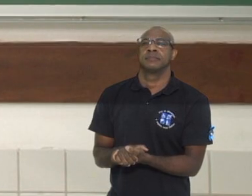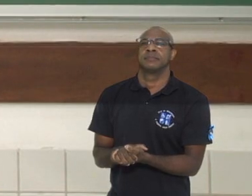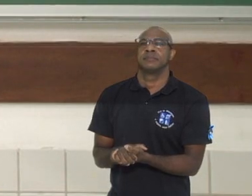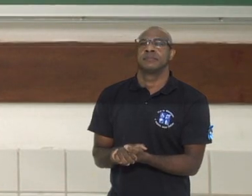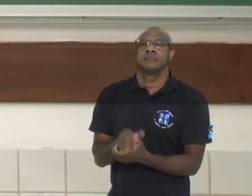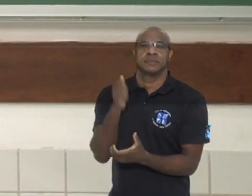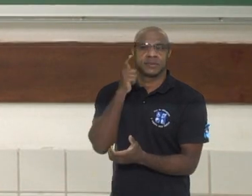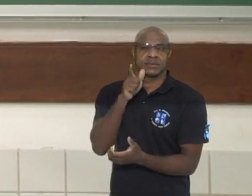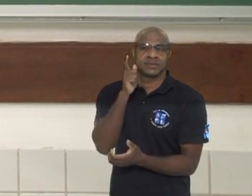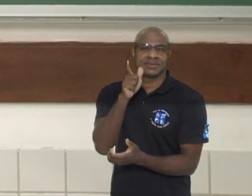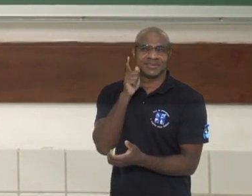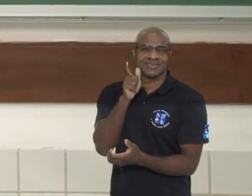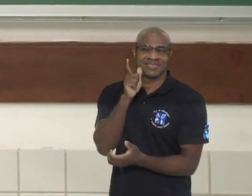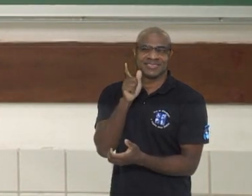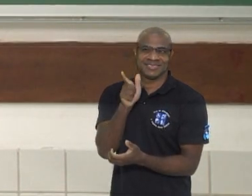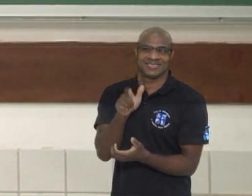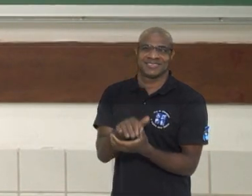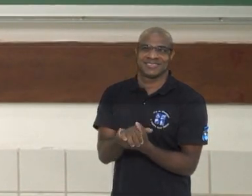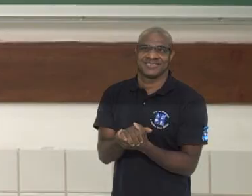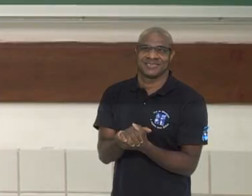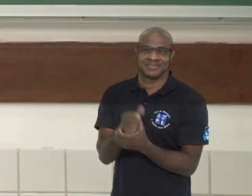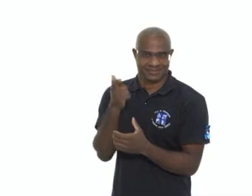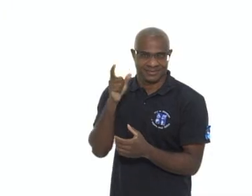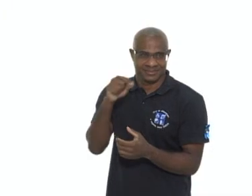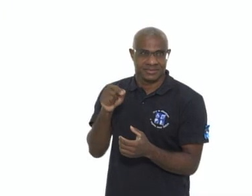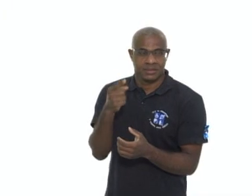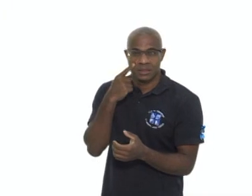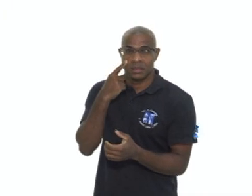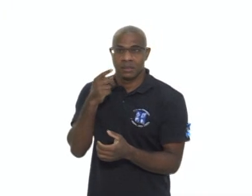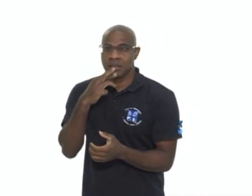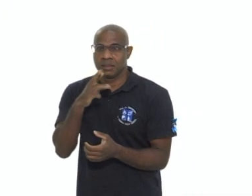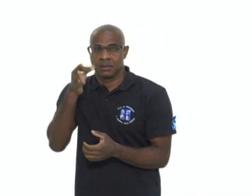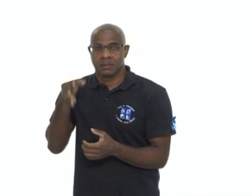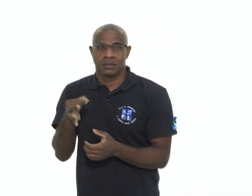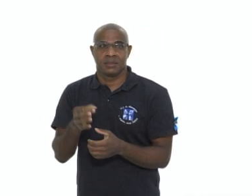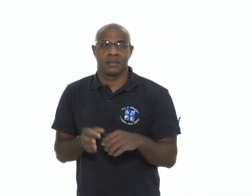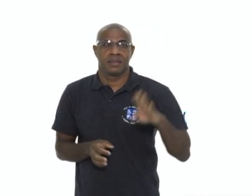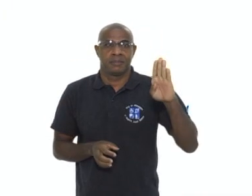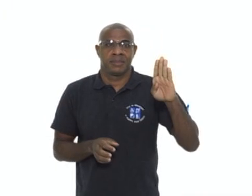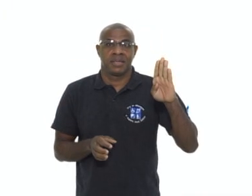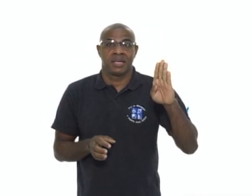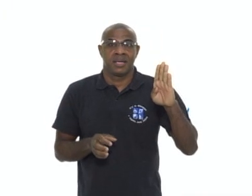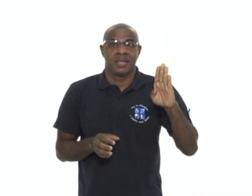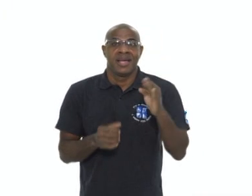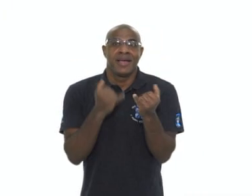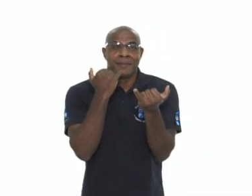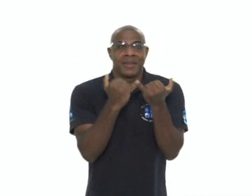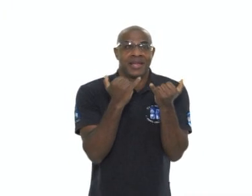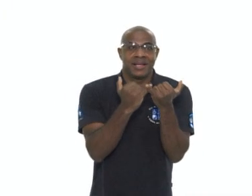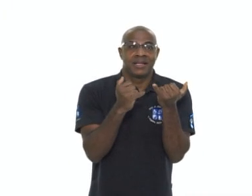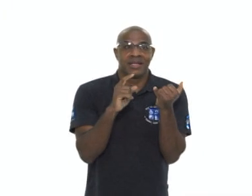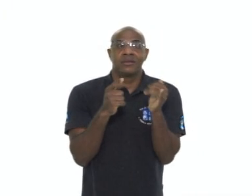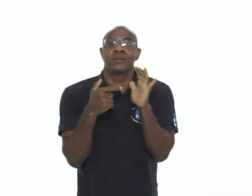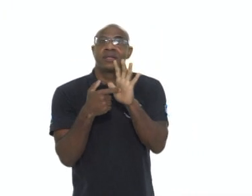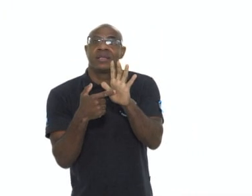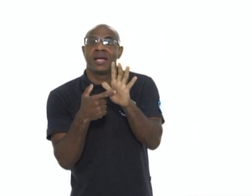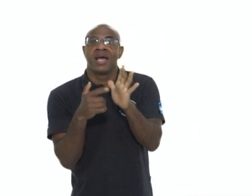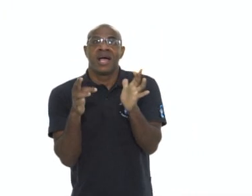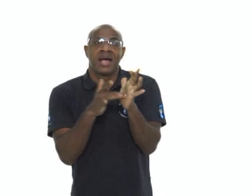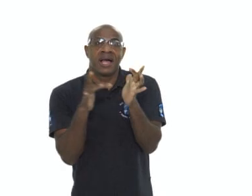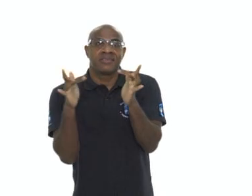Conseguiu acertar? Vamos ver? Resposta correta, B, a Jesus Cristo, com a ideia de um